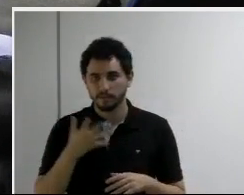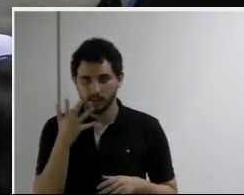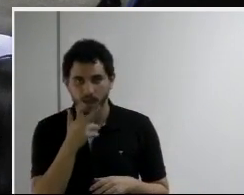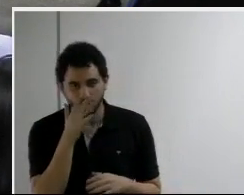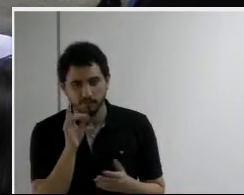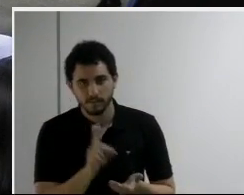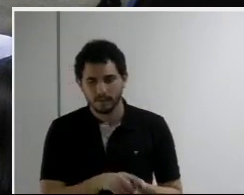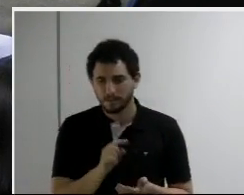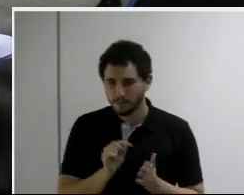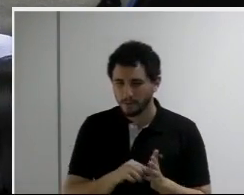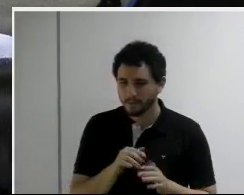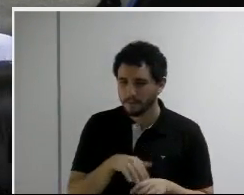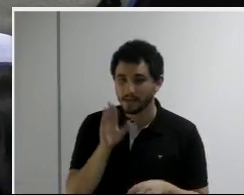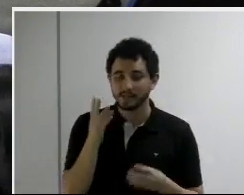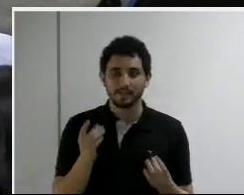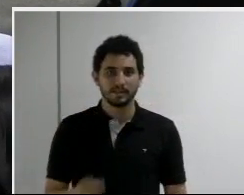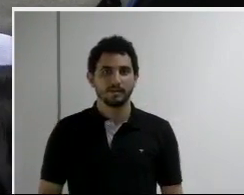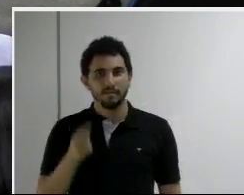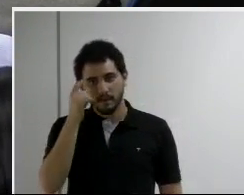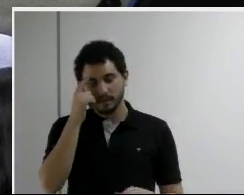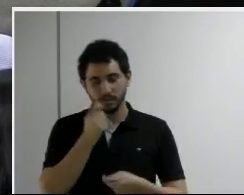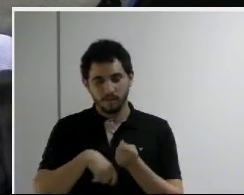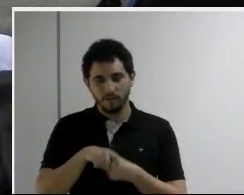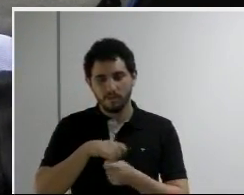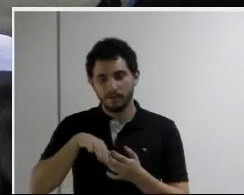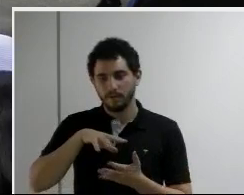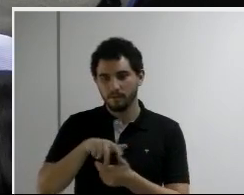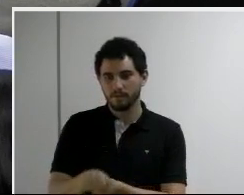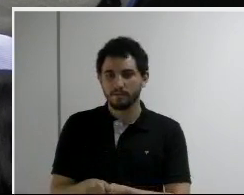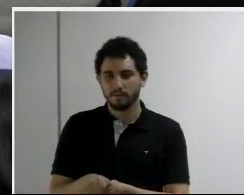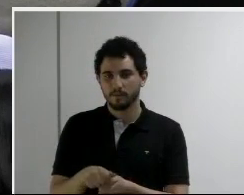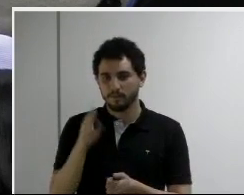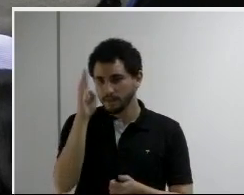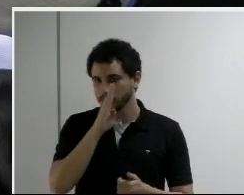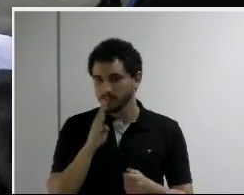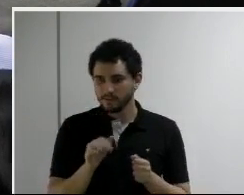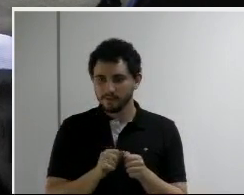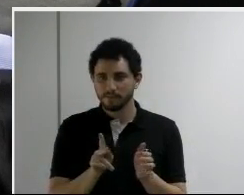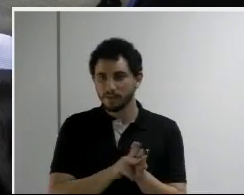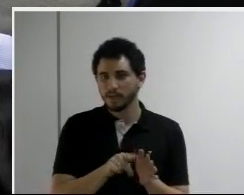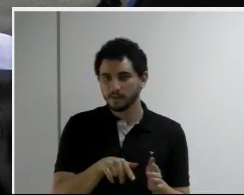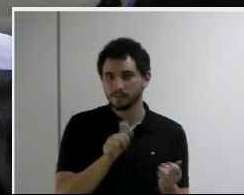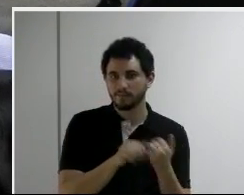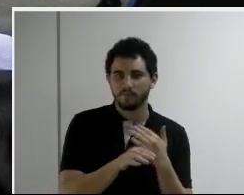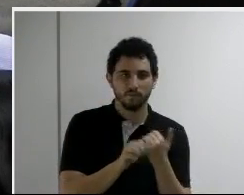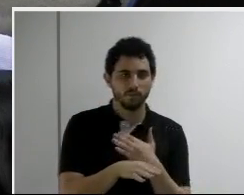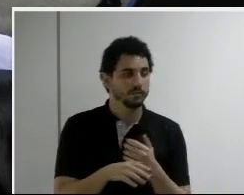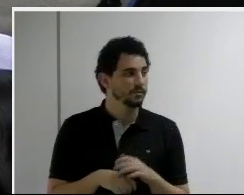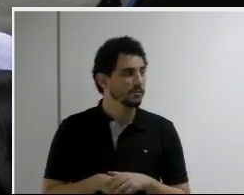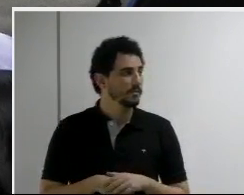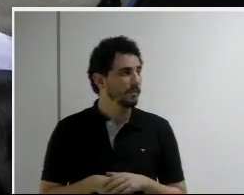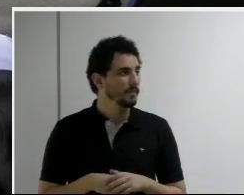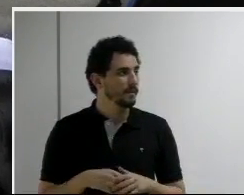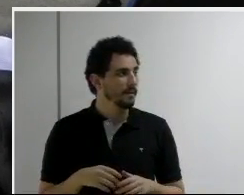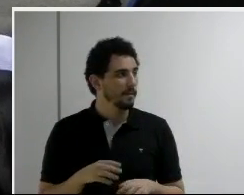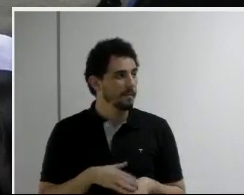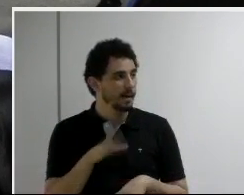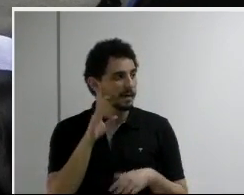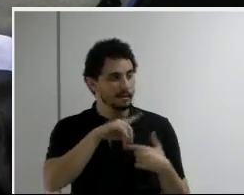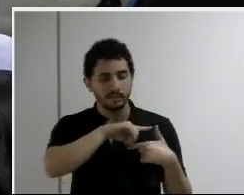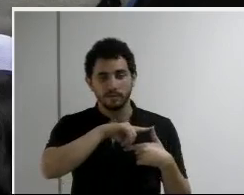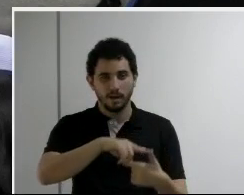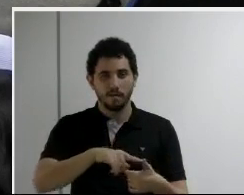um dos pontos mais sensíveis quando a gente pensa numa economia global e na pretensão do Brasil fazer parte desses fluxos. O mecanismo mais tradicional, eu acho